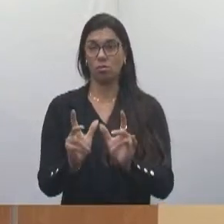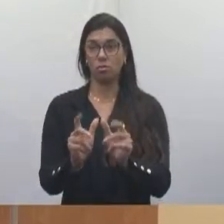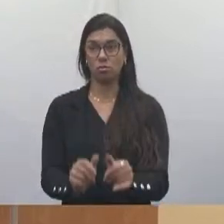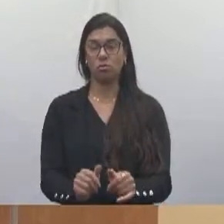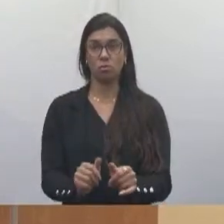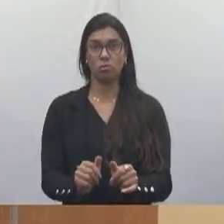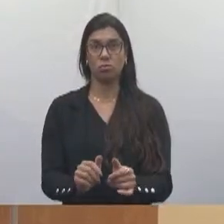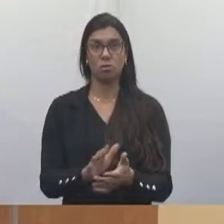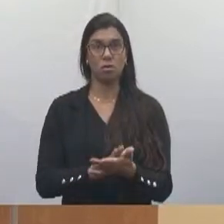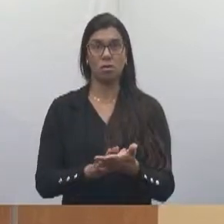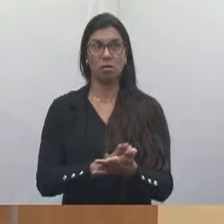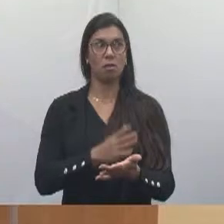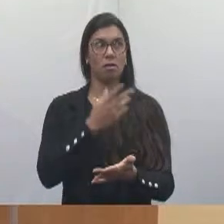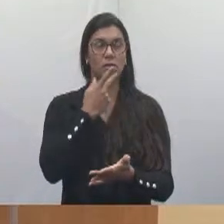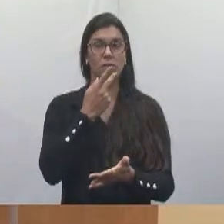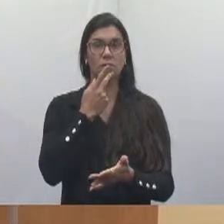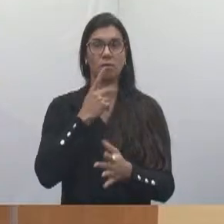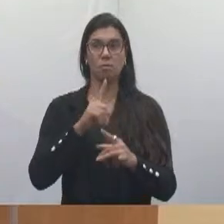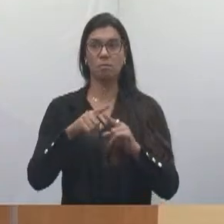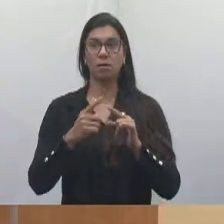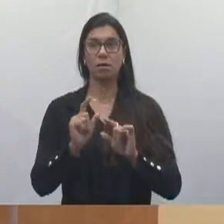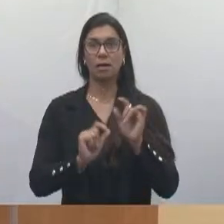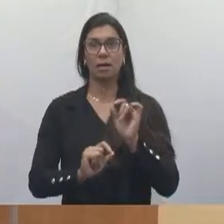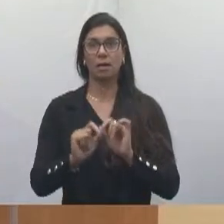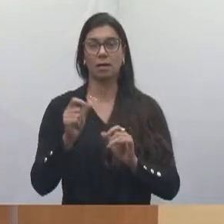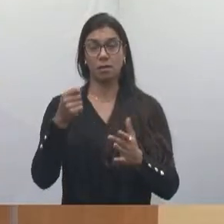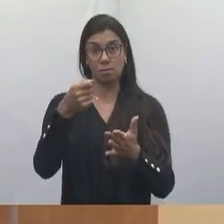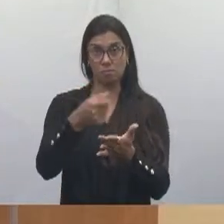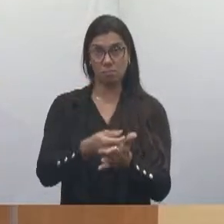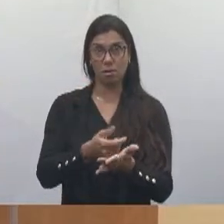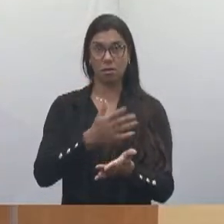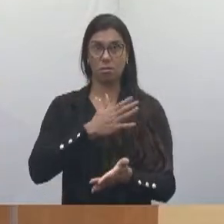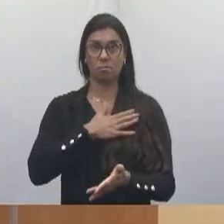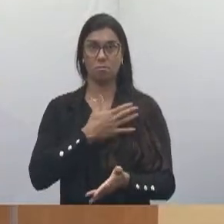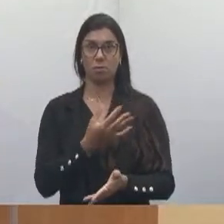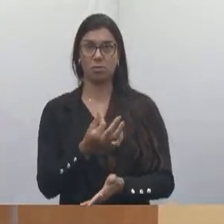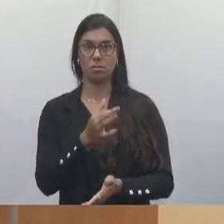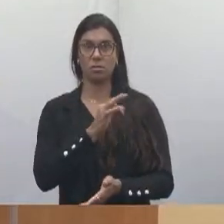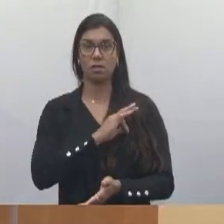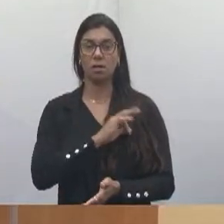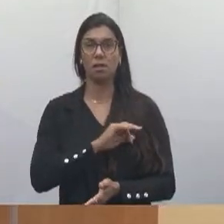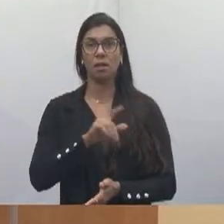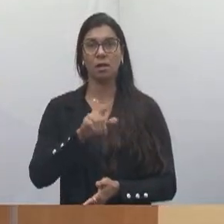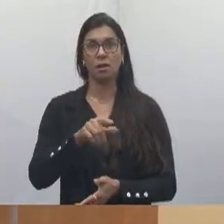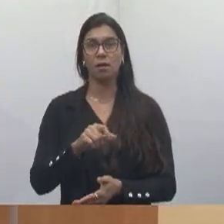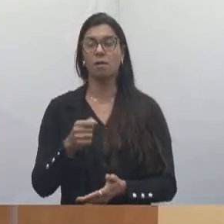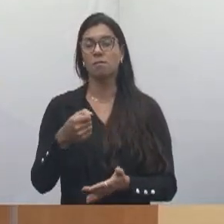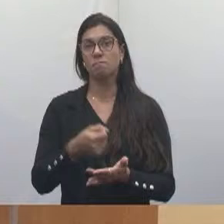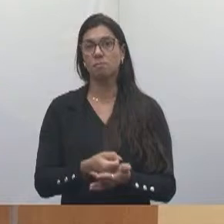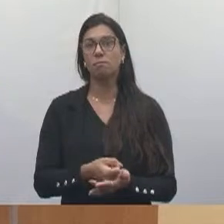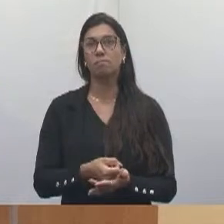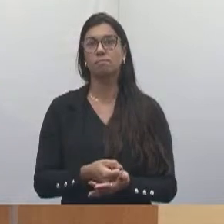aqui, mas no final que paga o povo. O povo não é da cidade que paga.